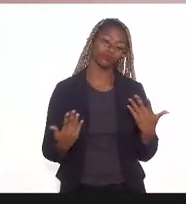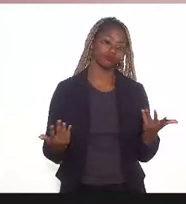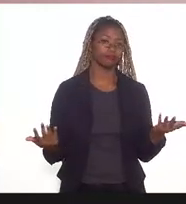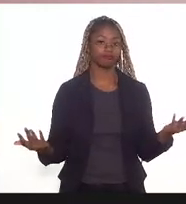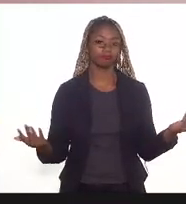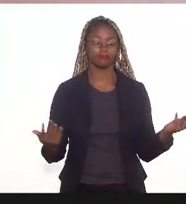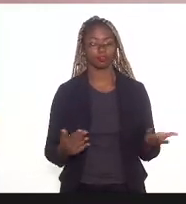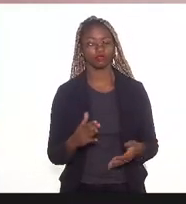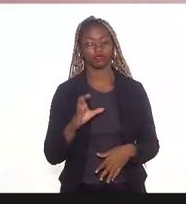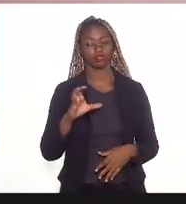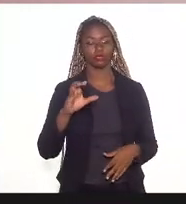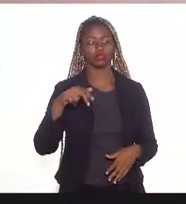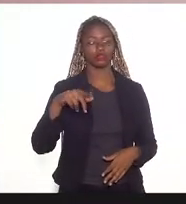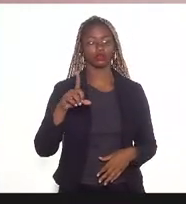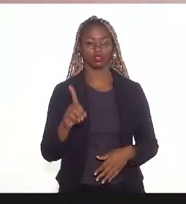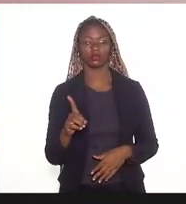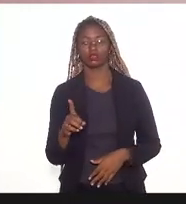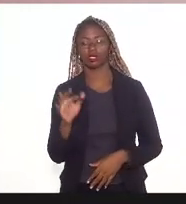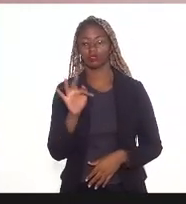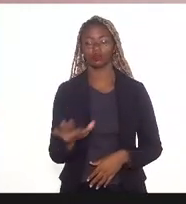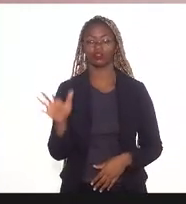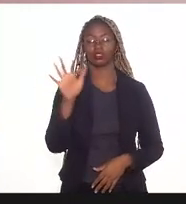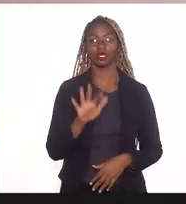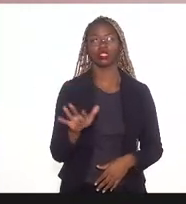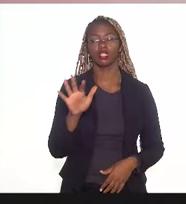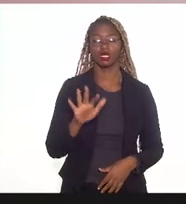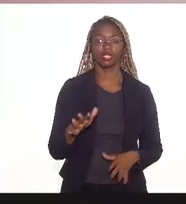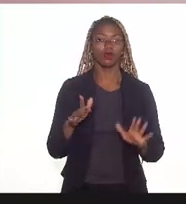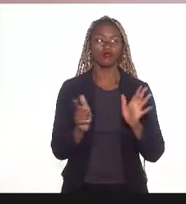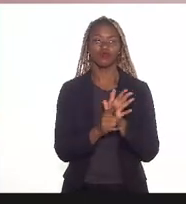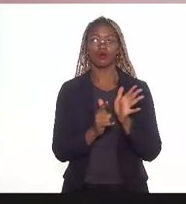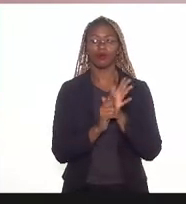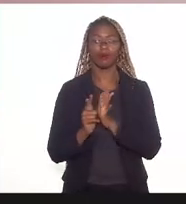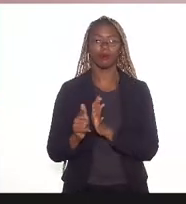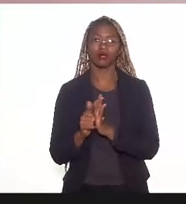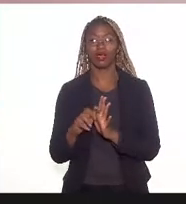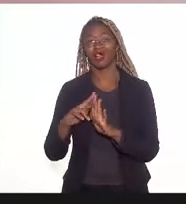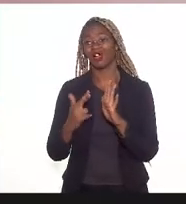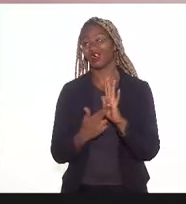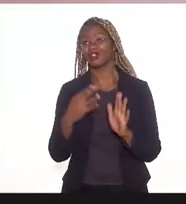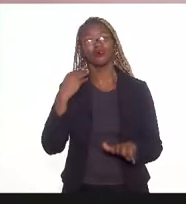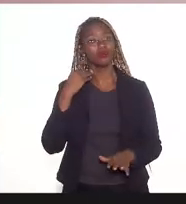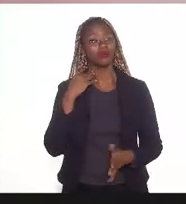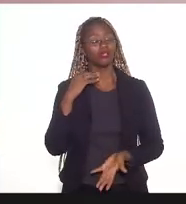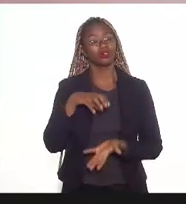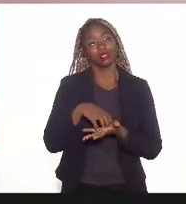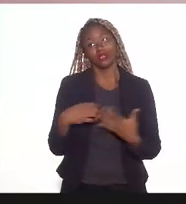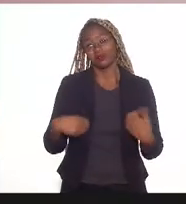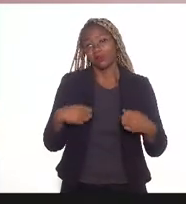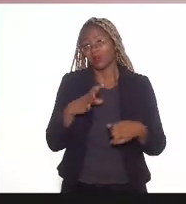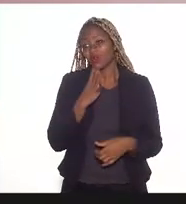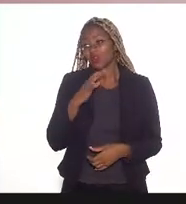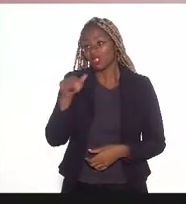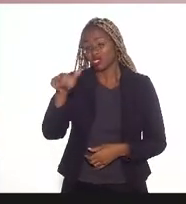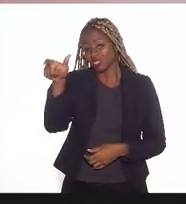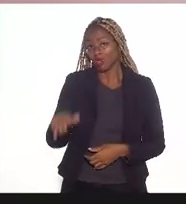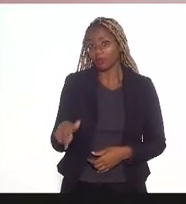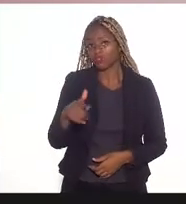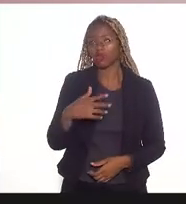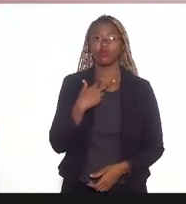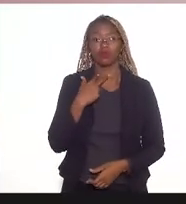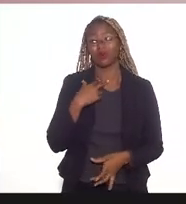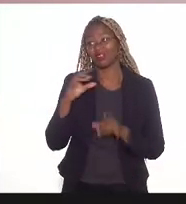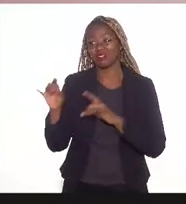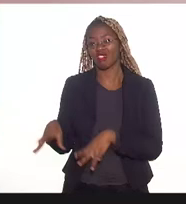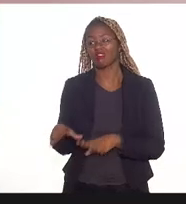a CND Federal e as fichas é porque a gente tem uma regra do Banco Central que a gente tem que conhecer o cliente, né? Então, a gente não consegue dispensar. Mas tudo